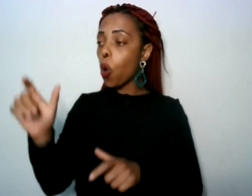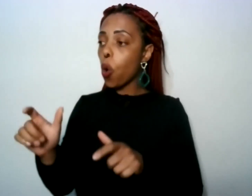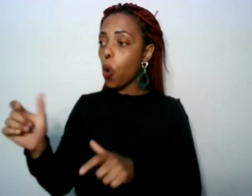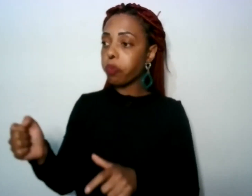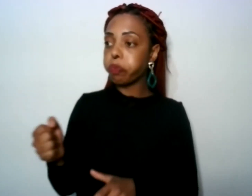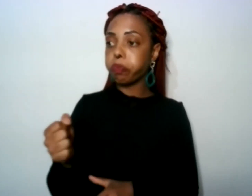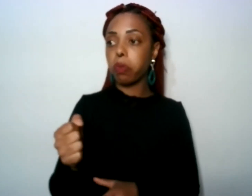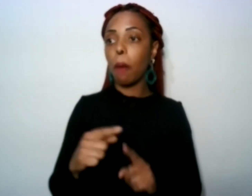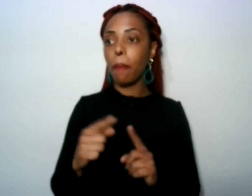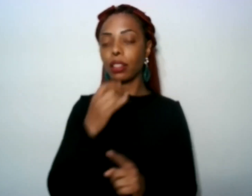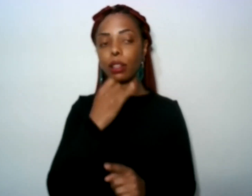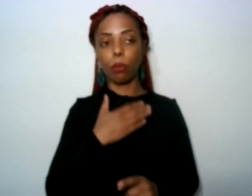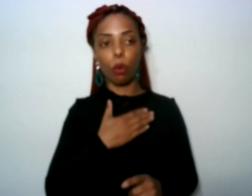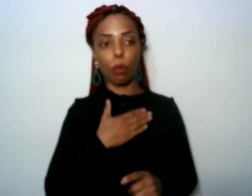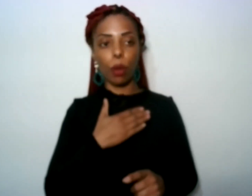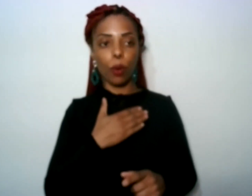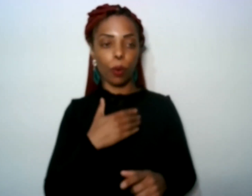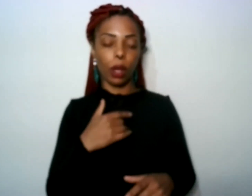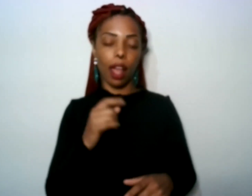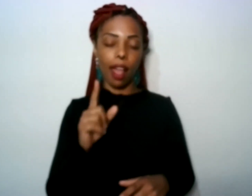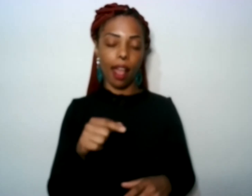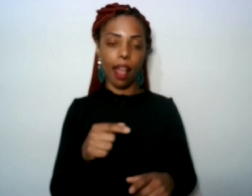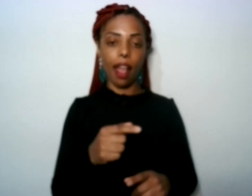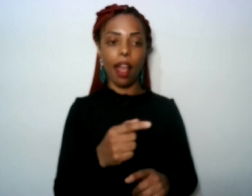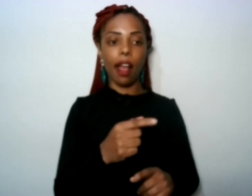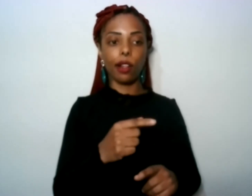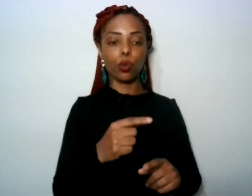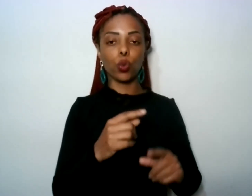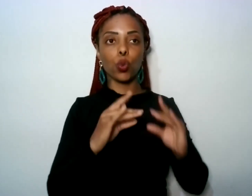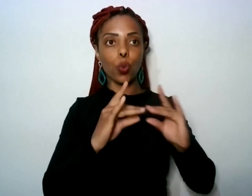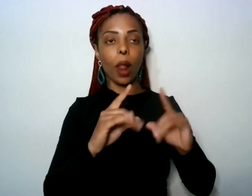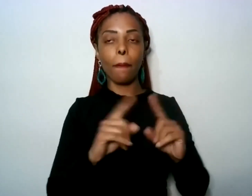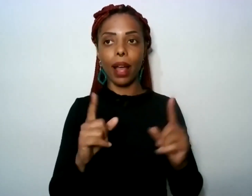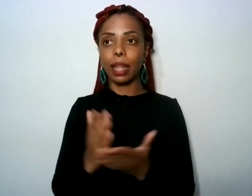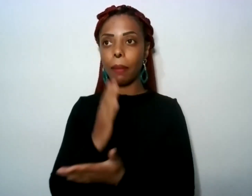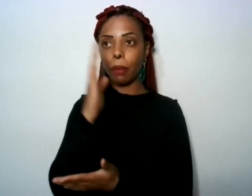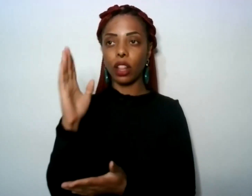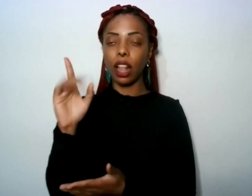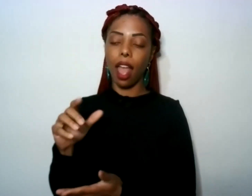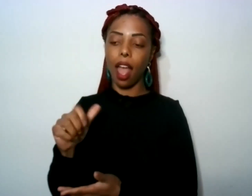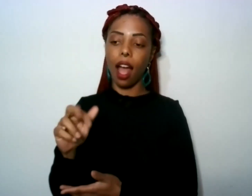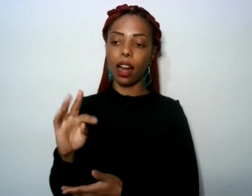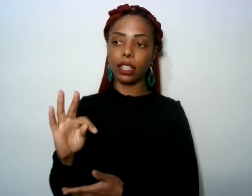como a biblioteca né reconhecida de certa forma como uma arquitetura à deco né de